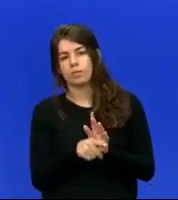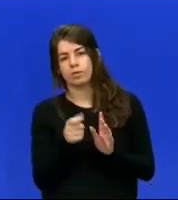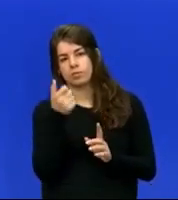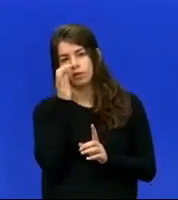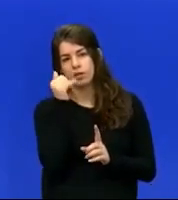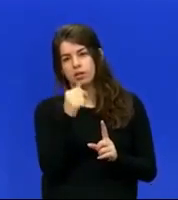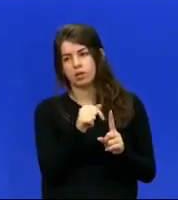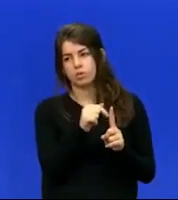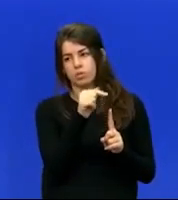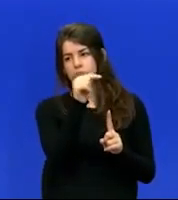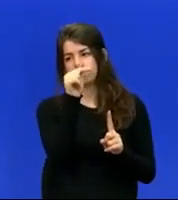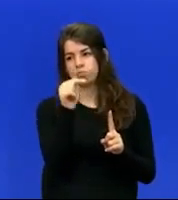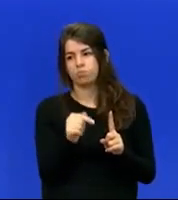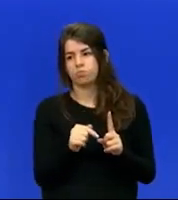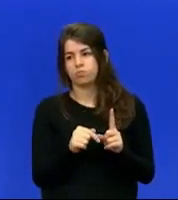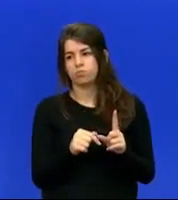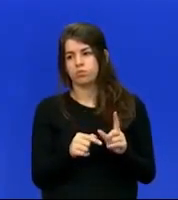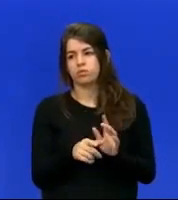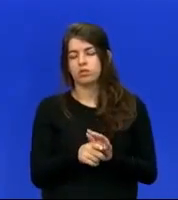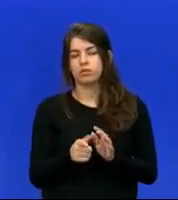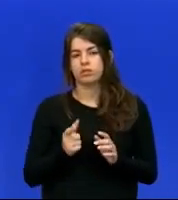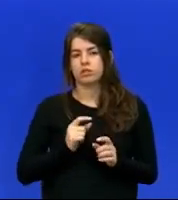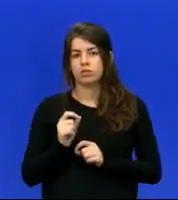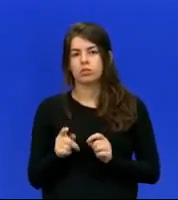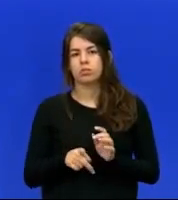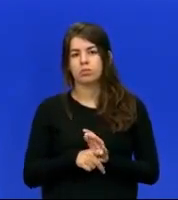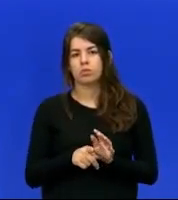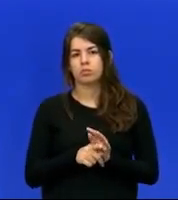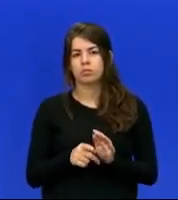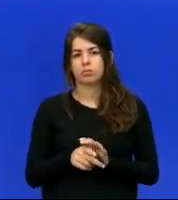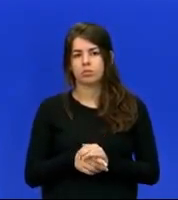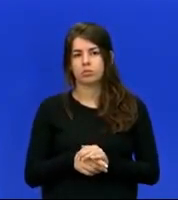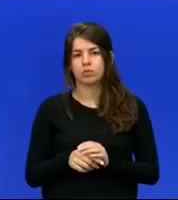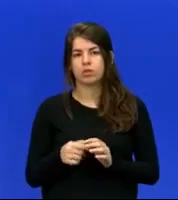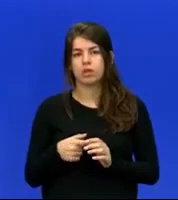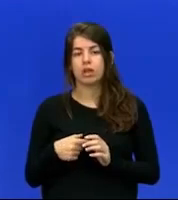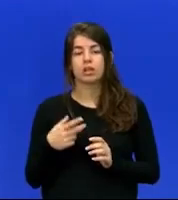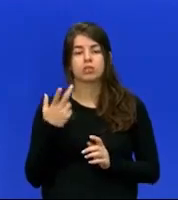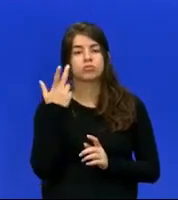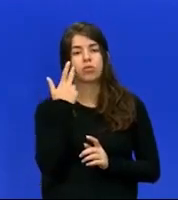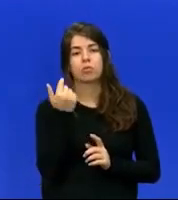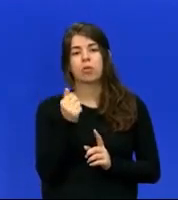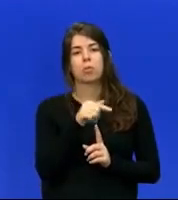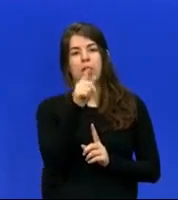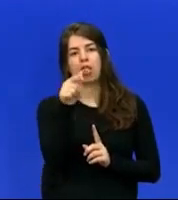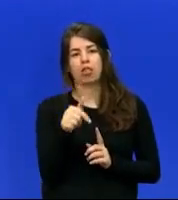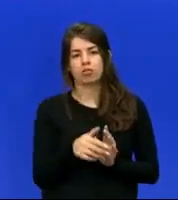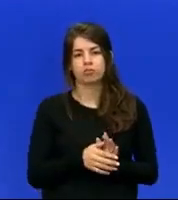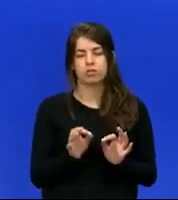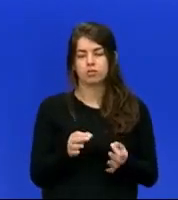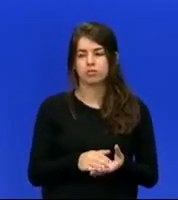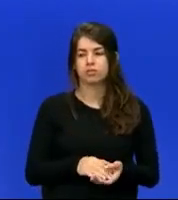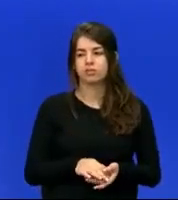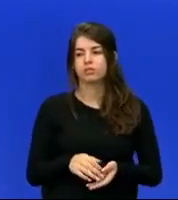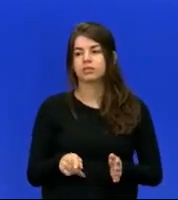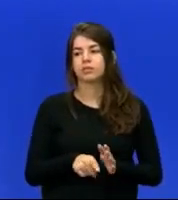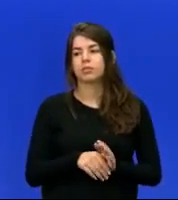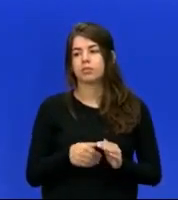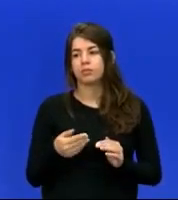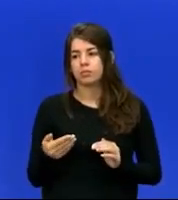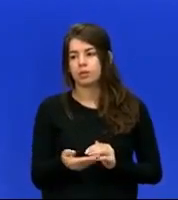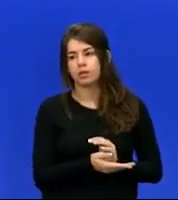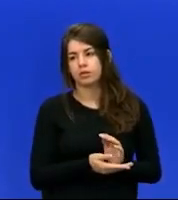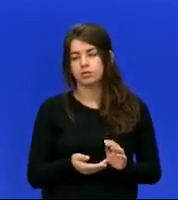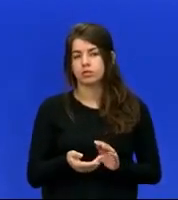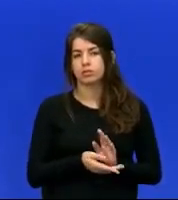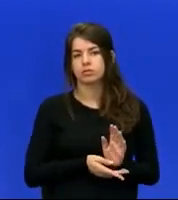curva aqui, ela vai estar relacionada ao seu desvio padrão, não é? E a área embaixo,